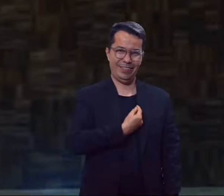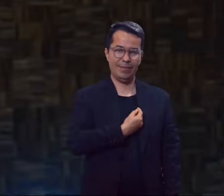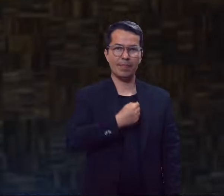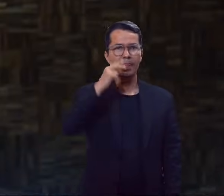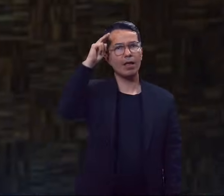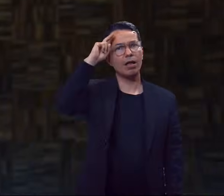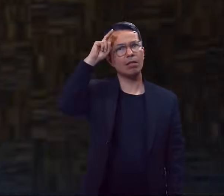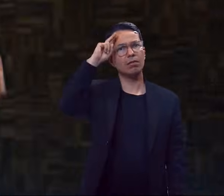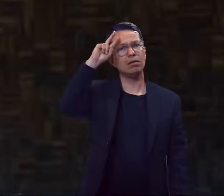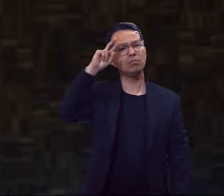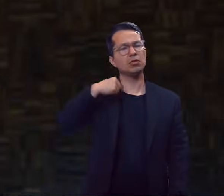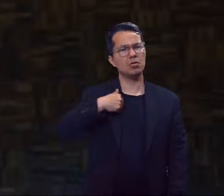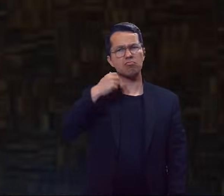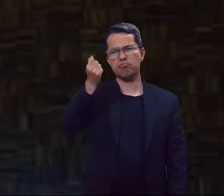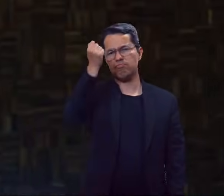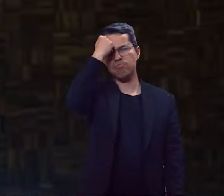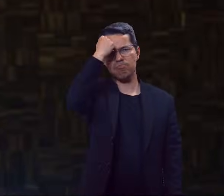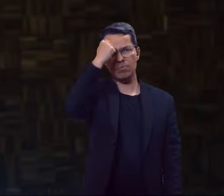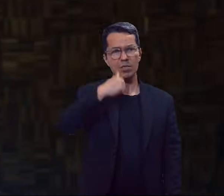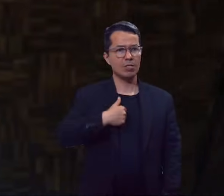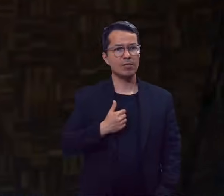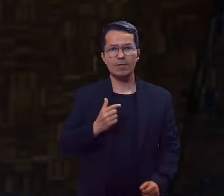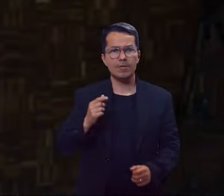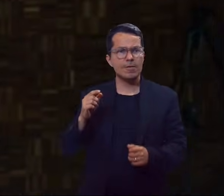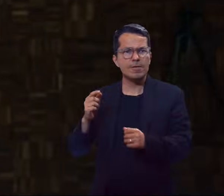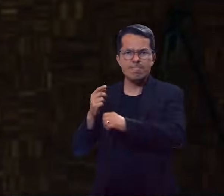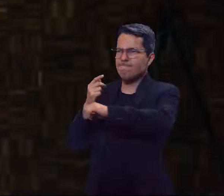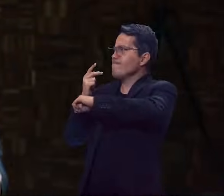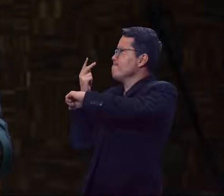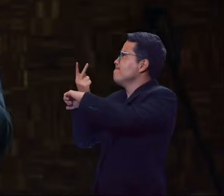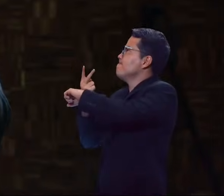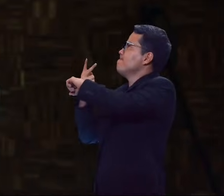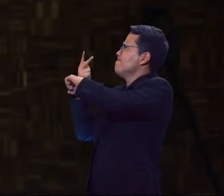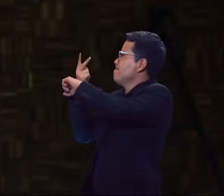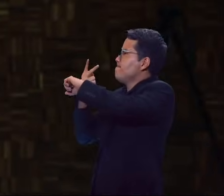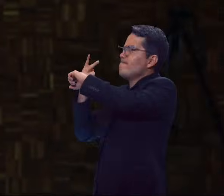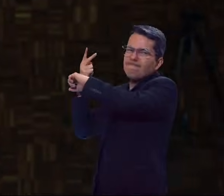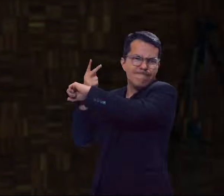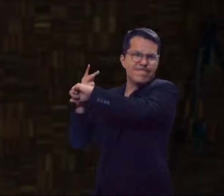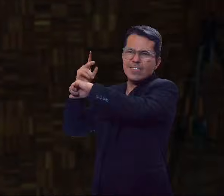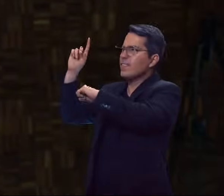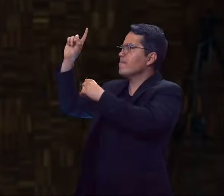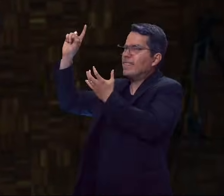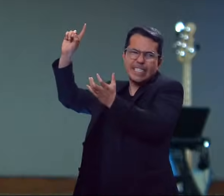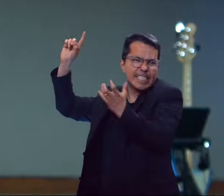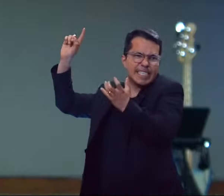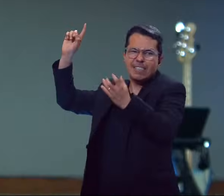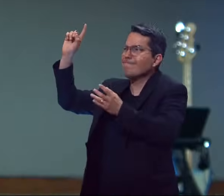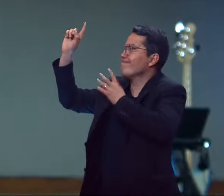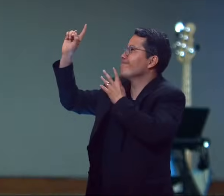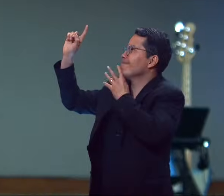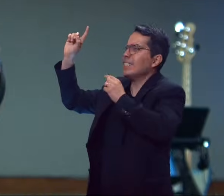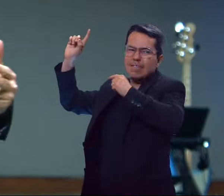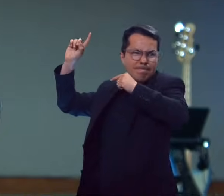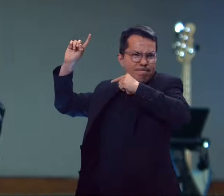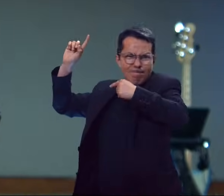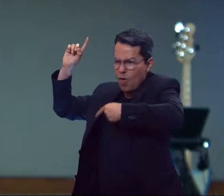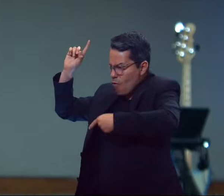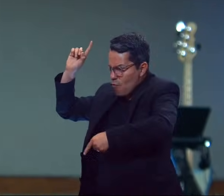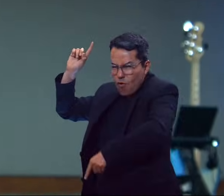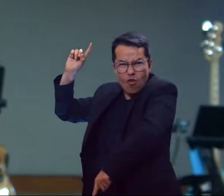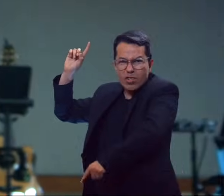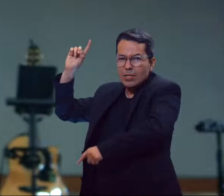eu comecei a buscar muito a Deus. E eu tive experiências muito especiais do poder de